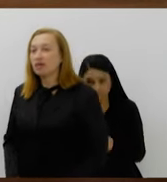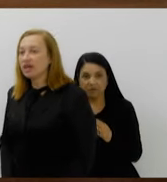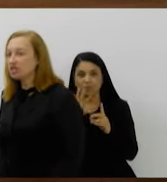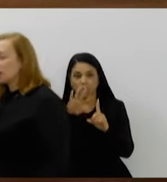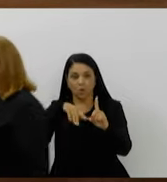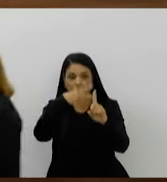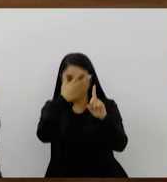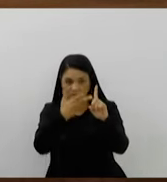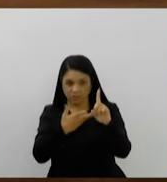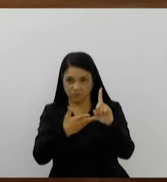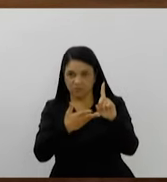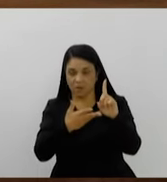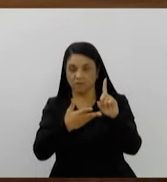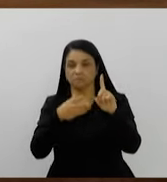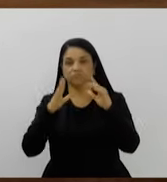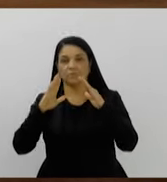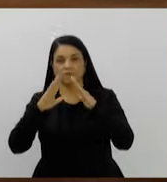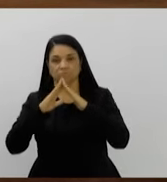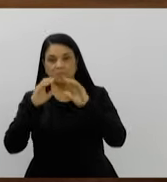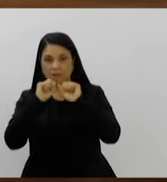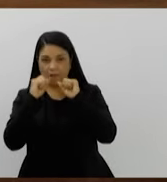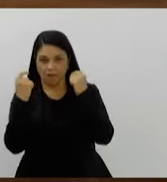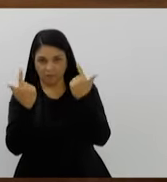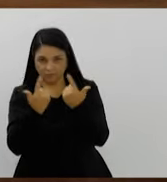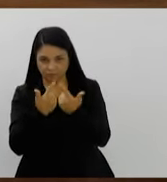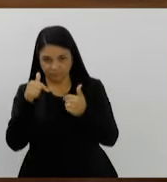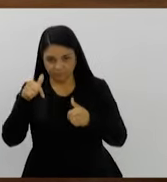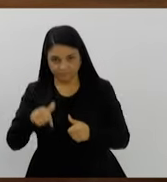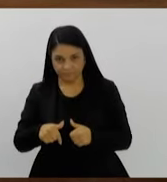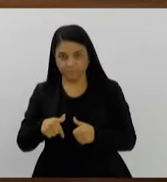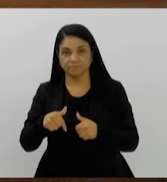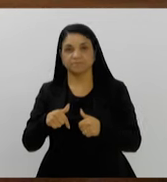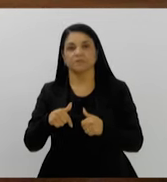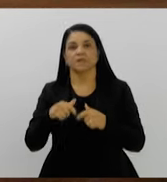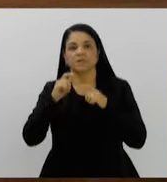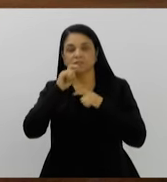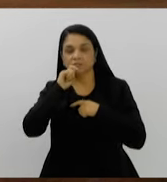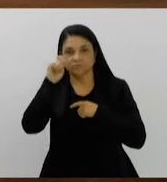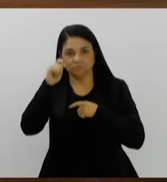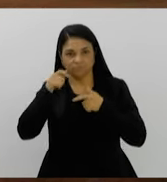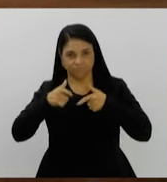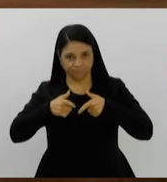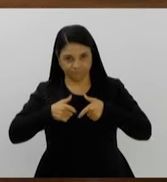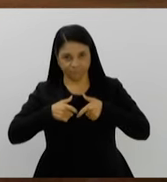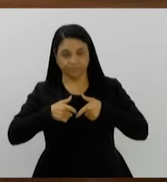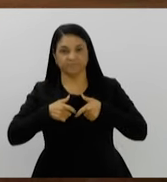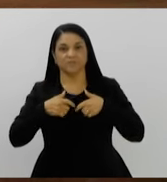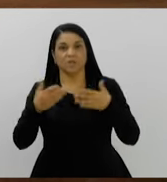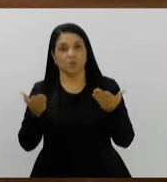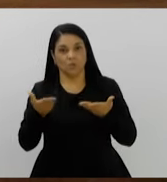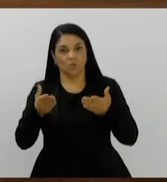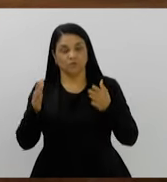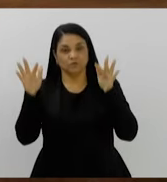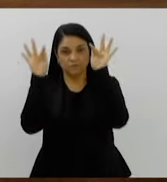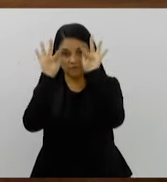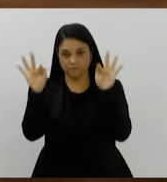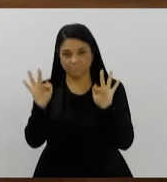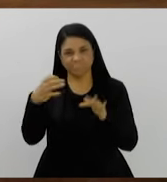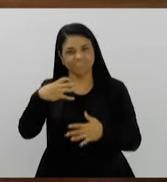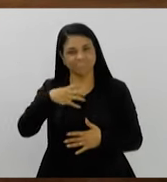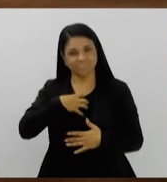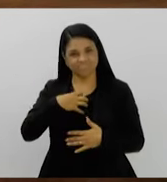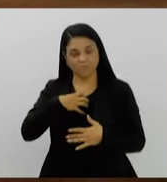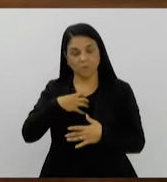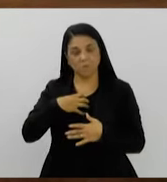casa com a medalha Tiradentes e hoje eu tenho a a felicidade de est homenageando aqui